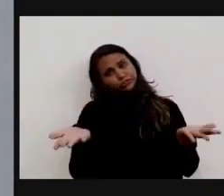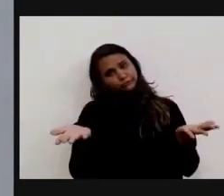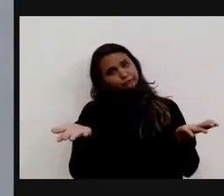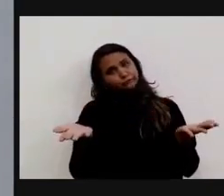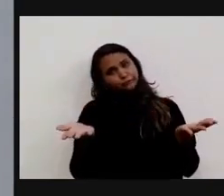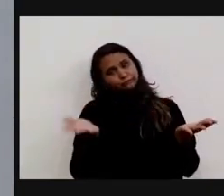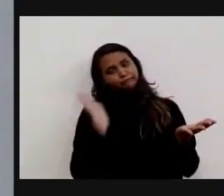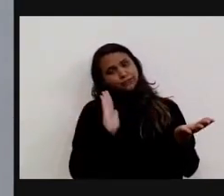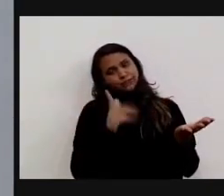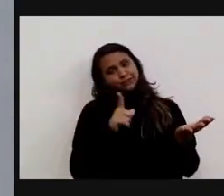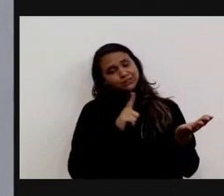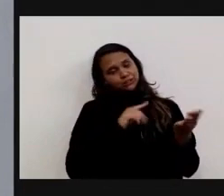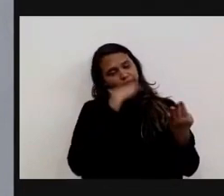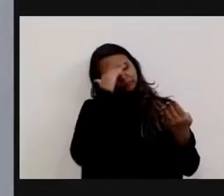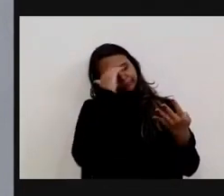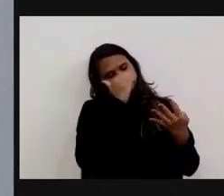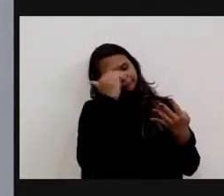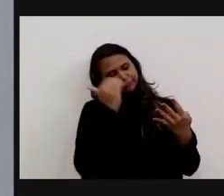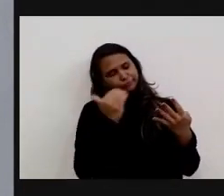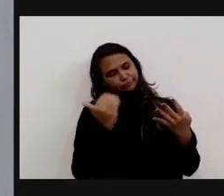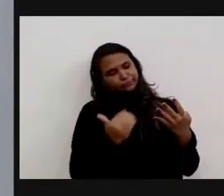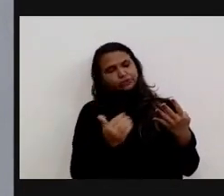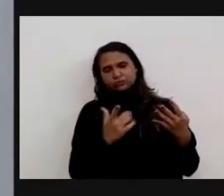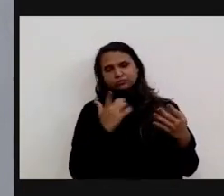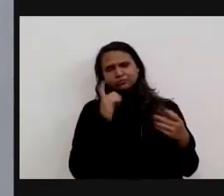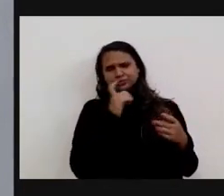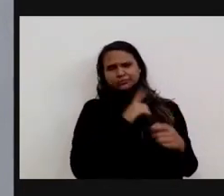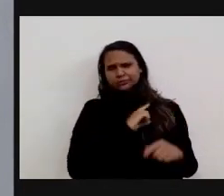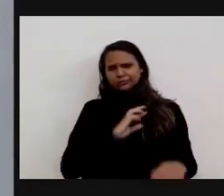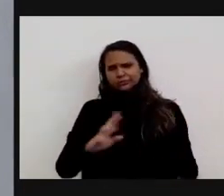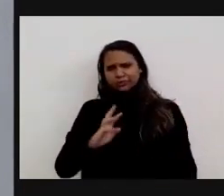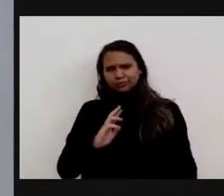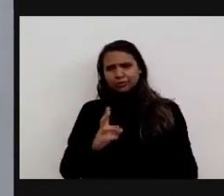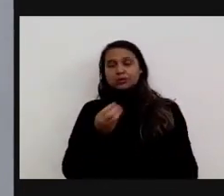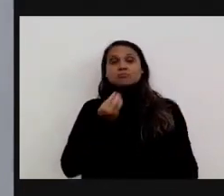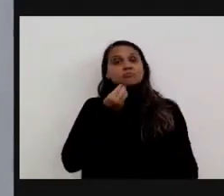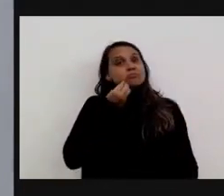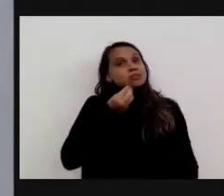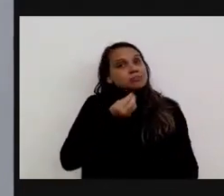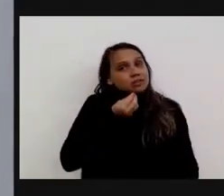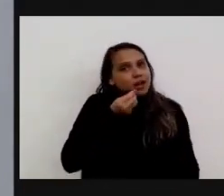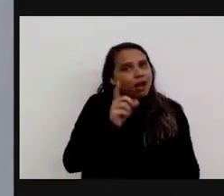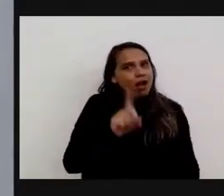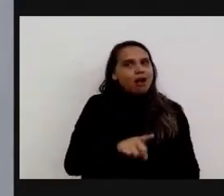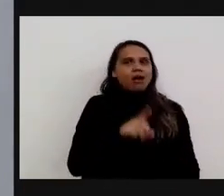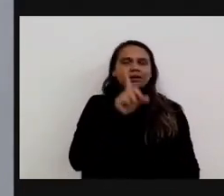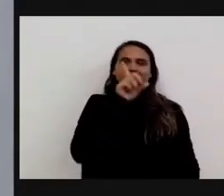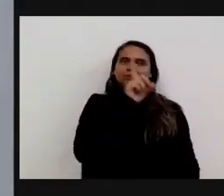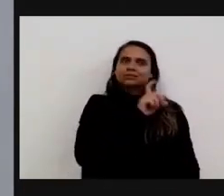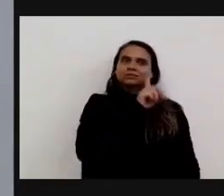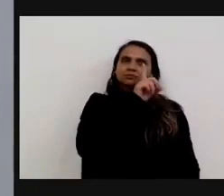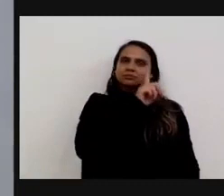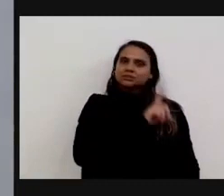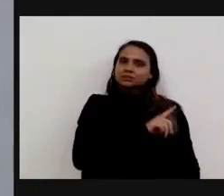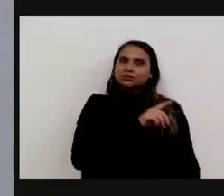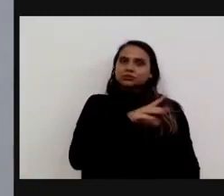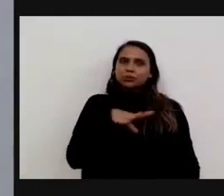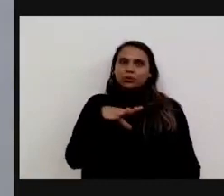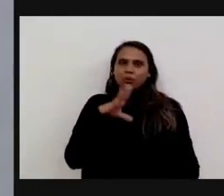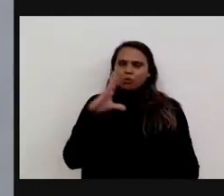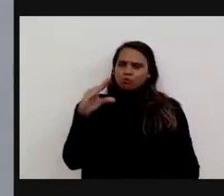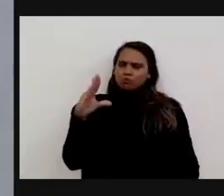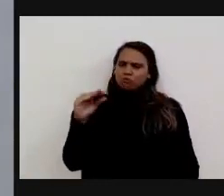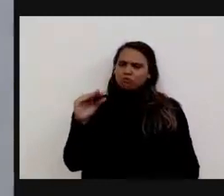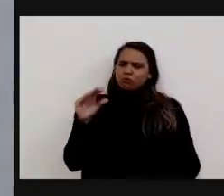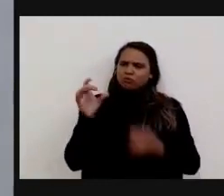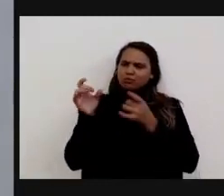né e não vai difícil né Então experimentar é difícil assim sair desse conforto